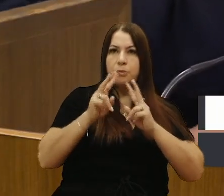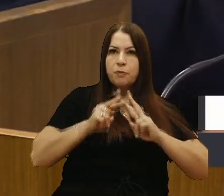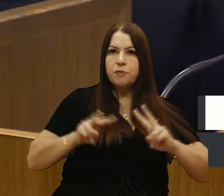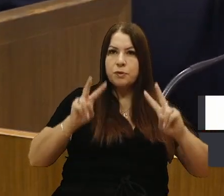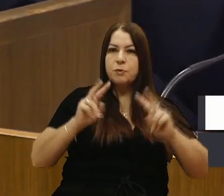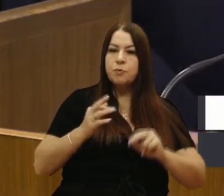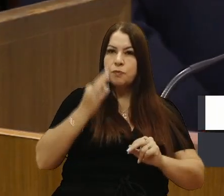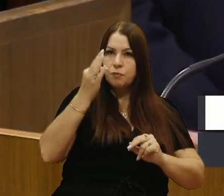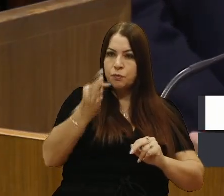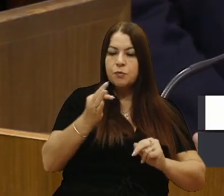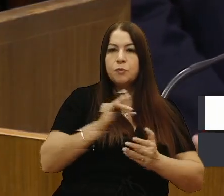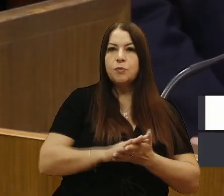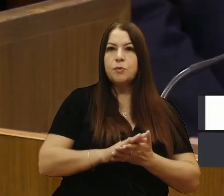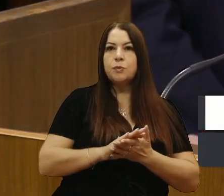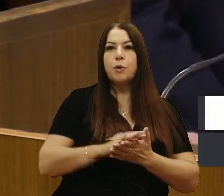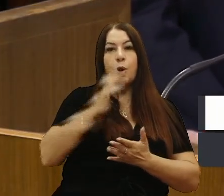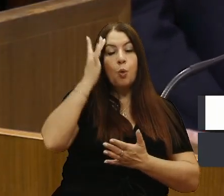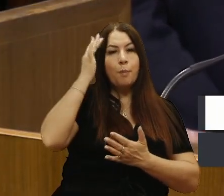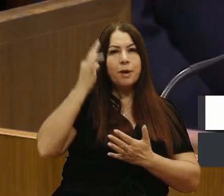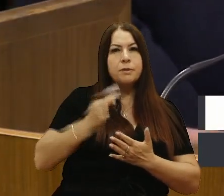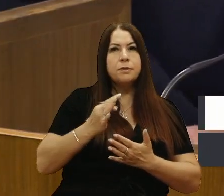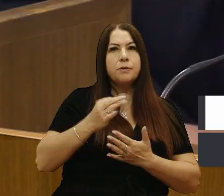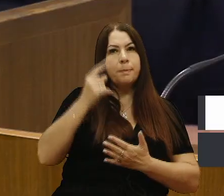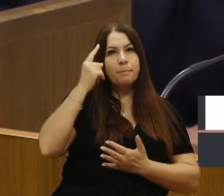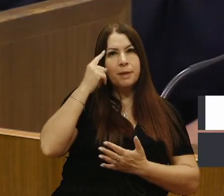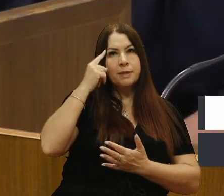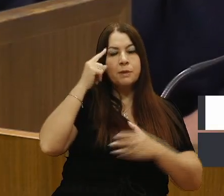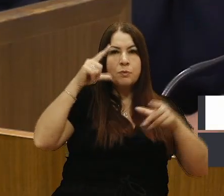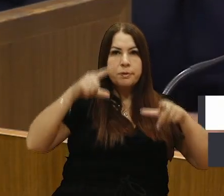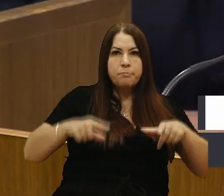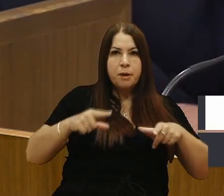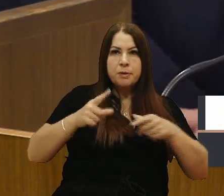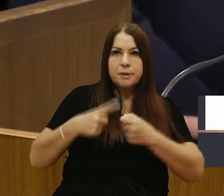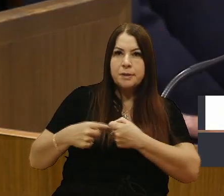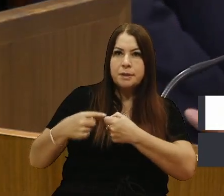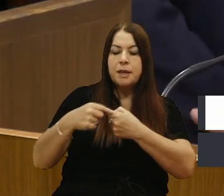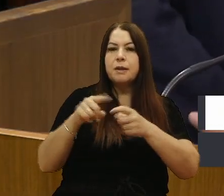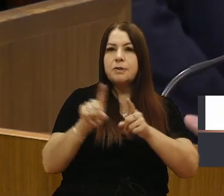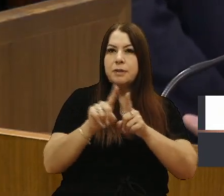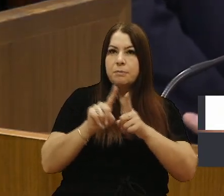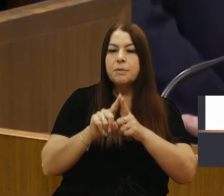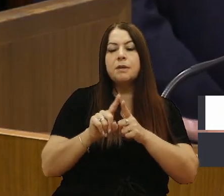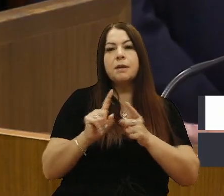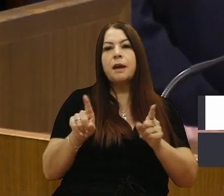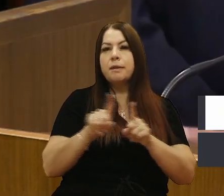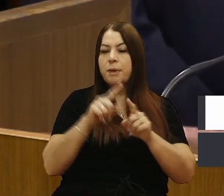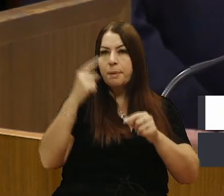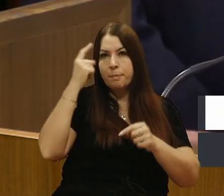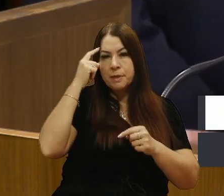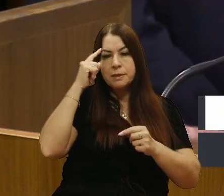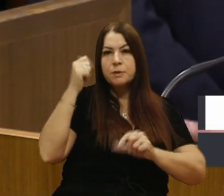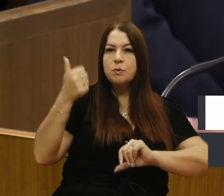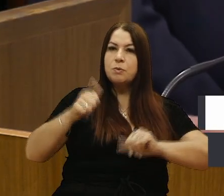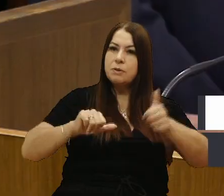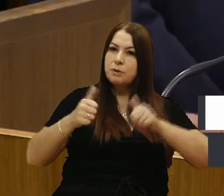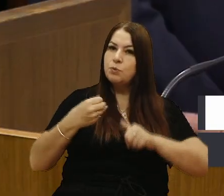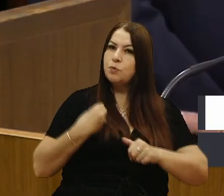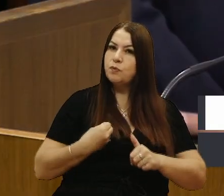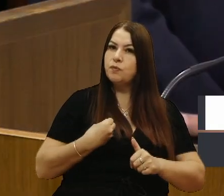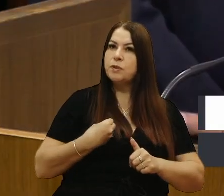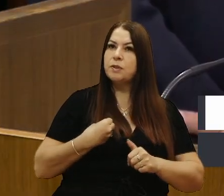de futuro, a compreensão de que pensar o espaço urbano é também pensar a qualidade de vida